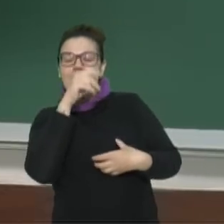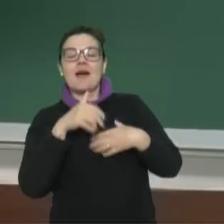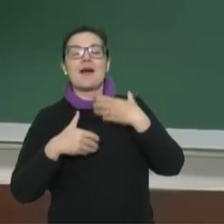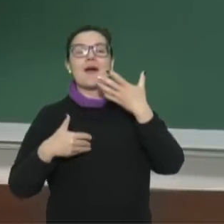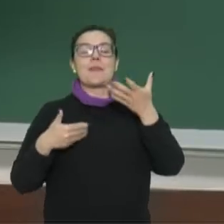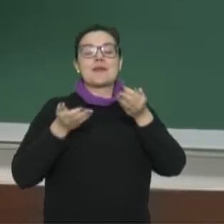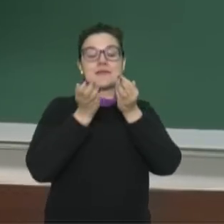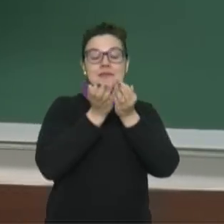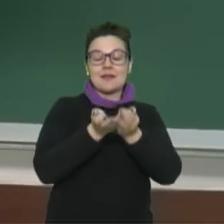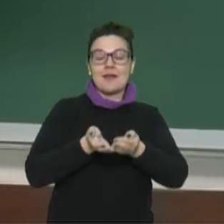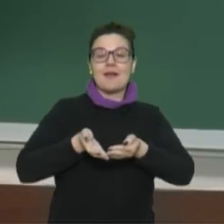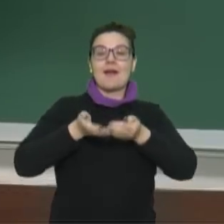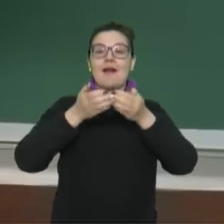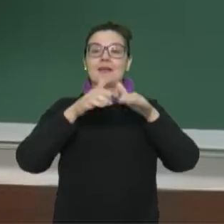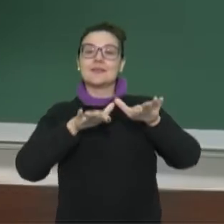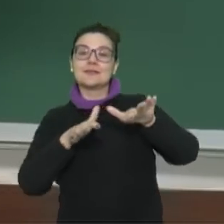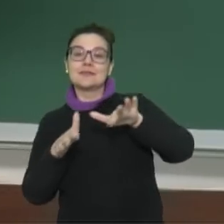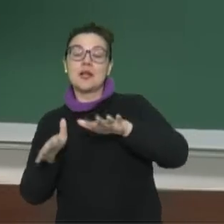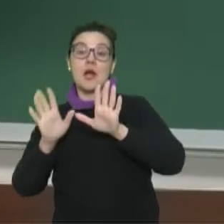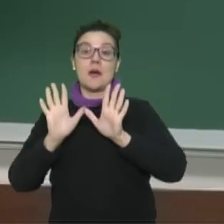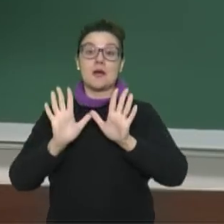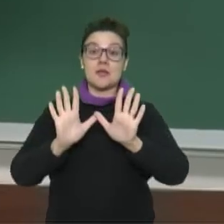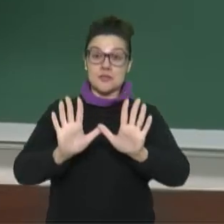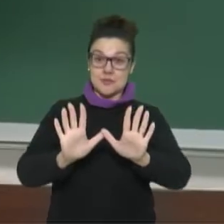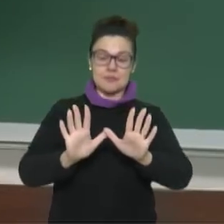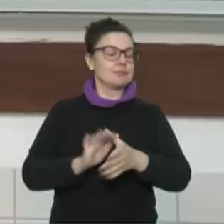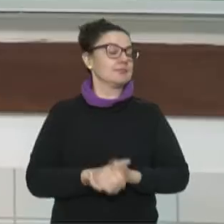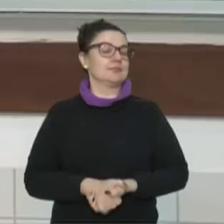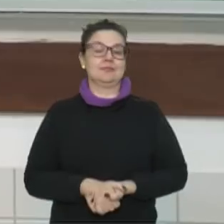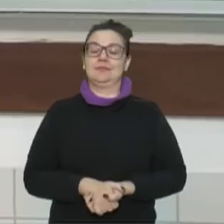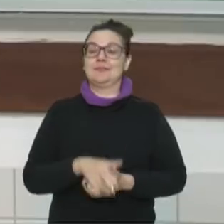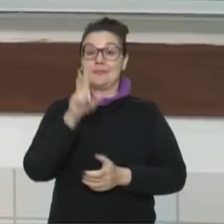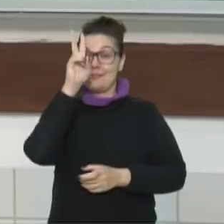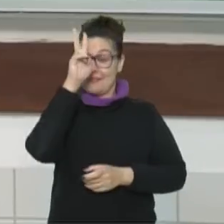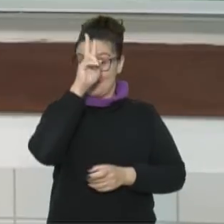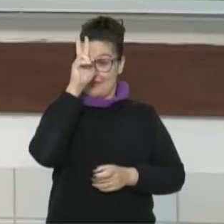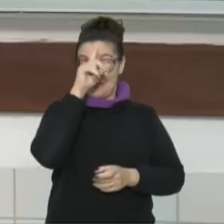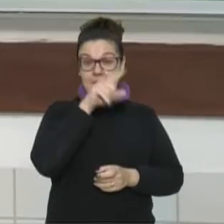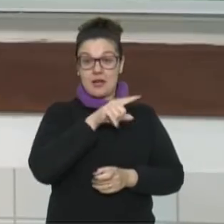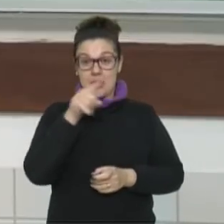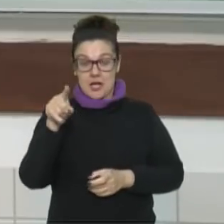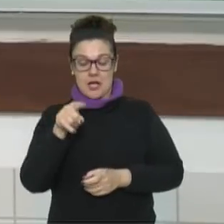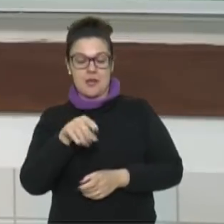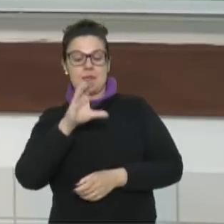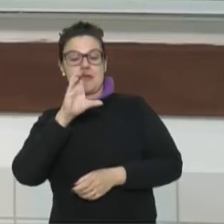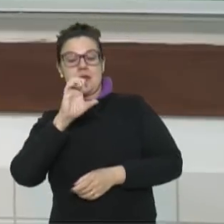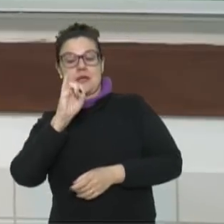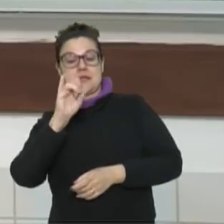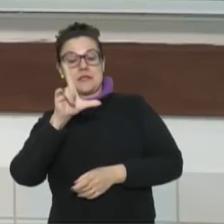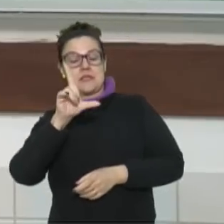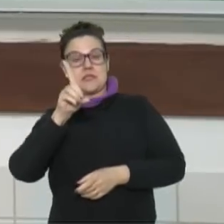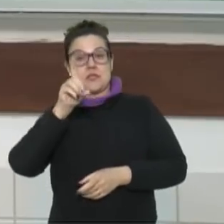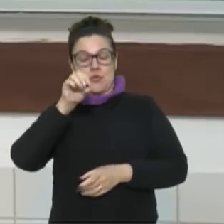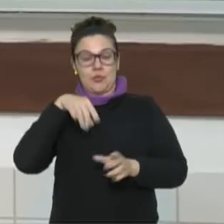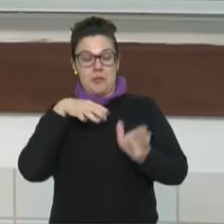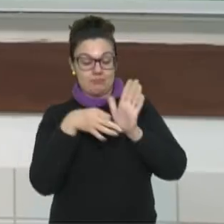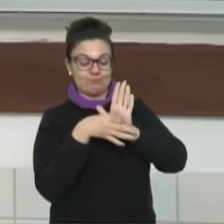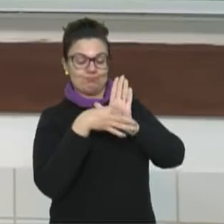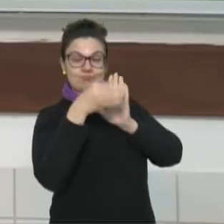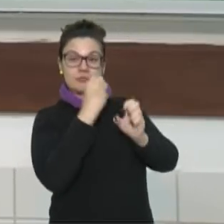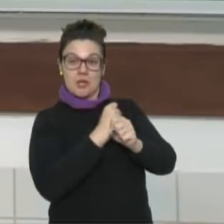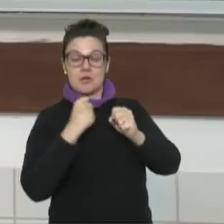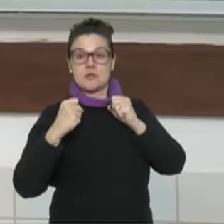navegação, né, embarcação, mas não apenas isso. Lembra que a professora falou que o Zildo Meirelles, ele trabalha a crítica,